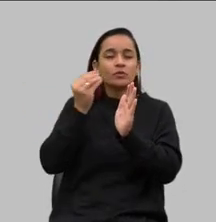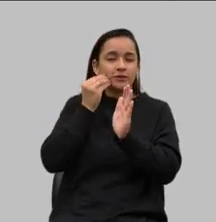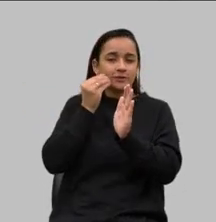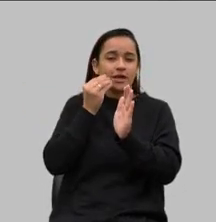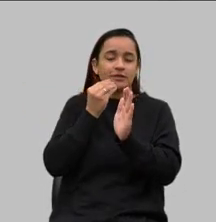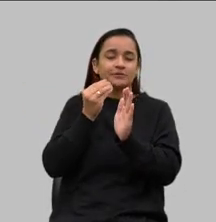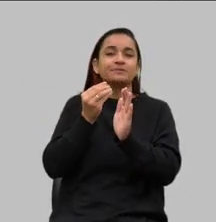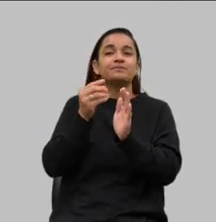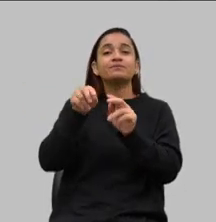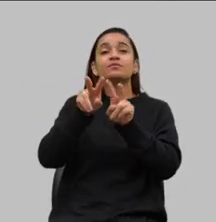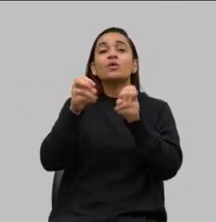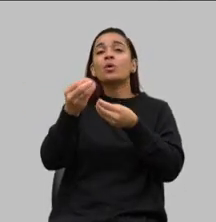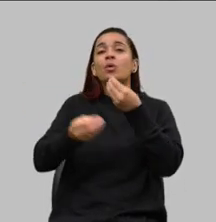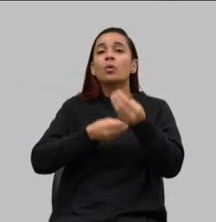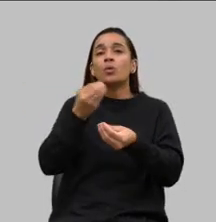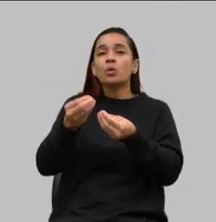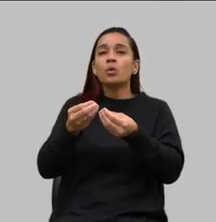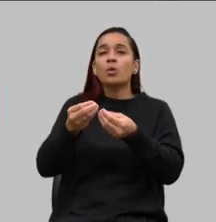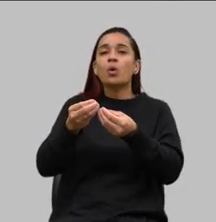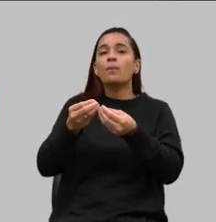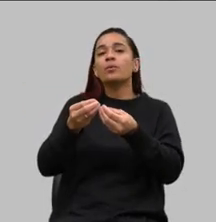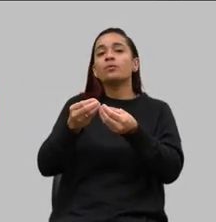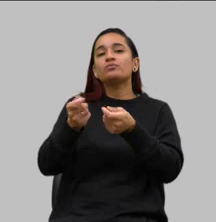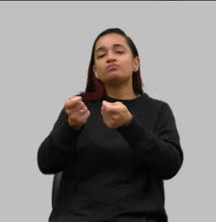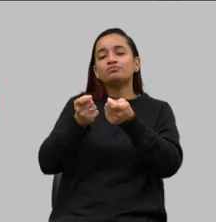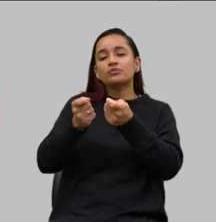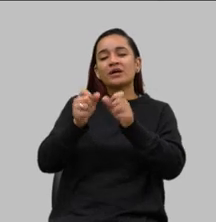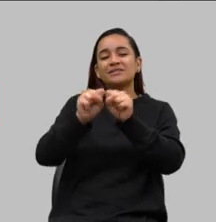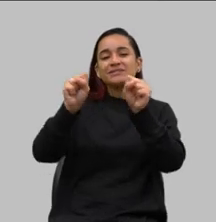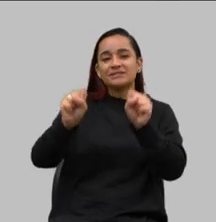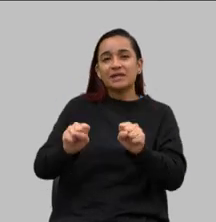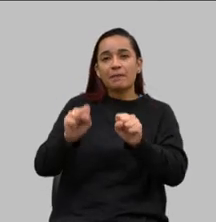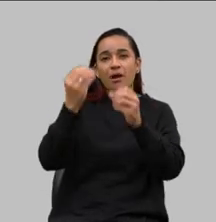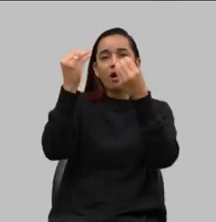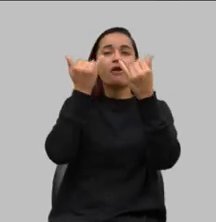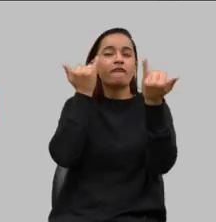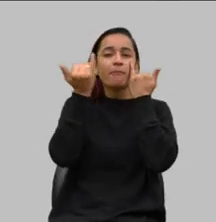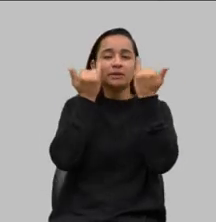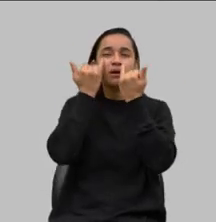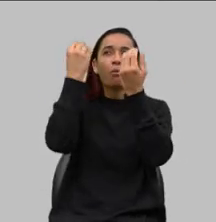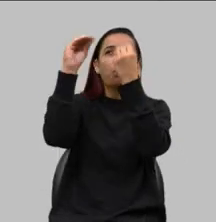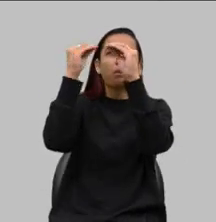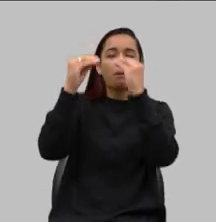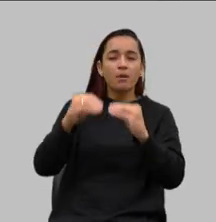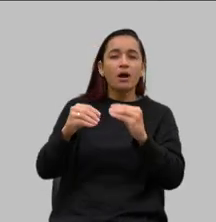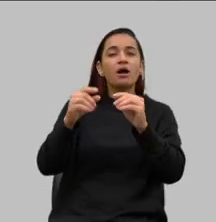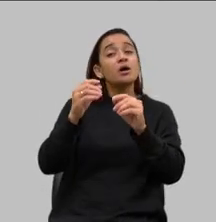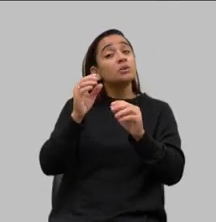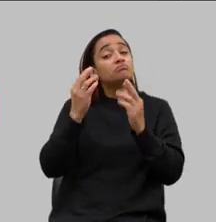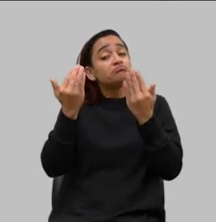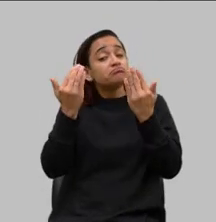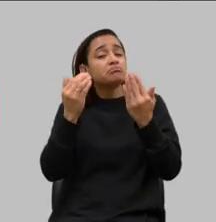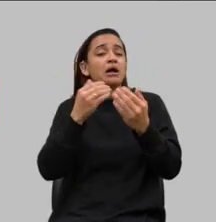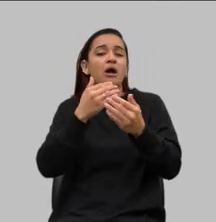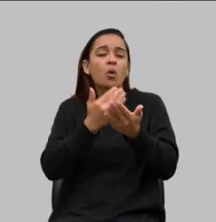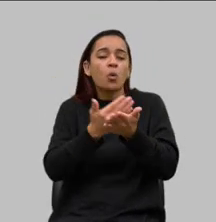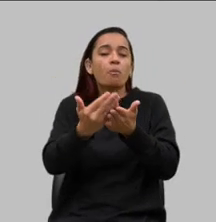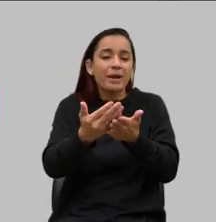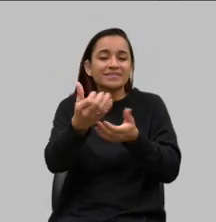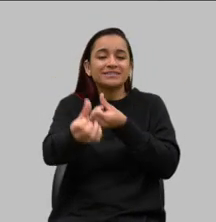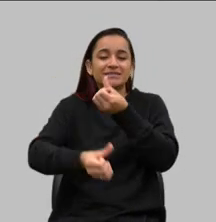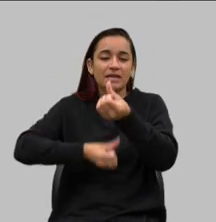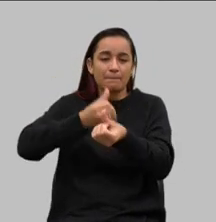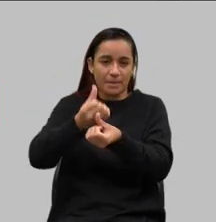alimentação do sistema e o início de operação efetiva previsto ainda no segundo semestre desse ano